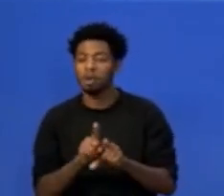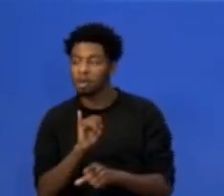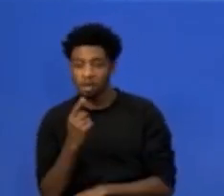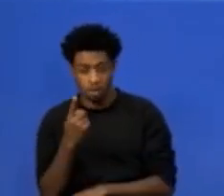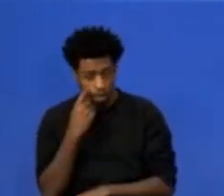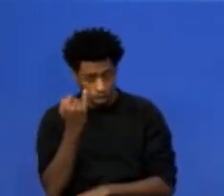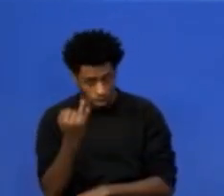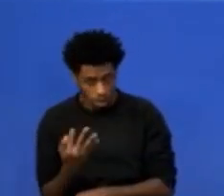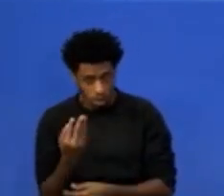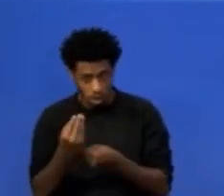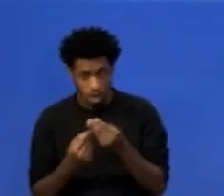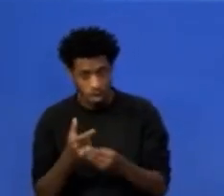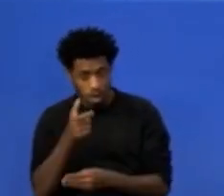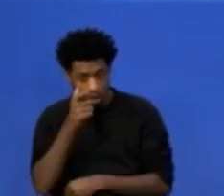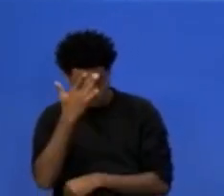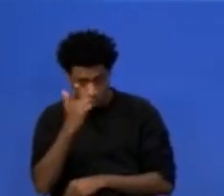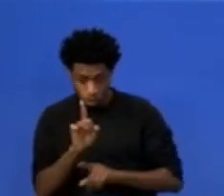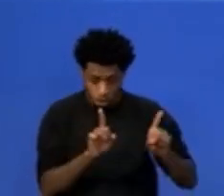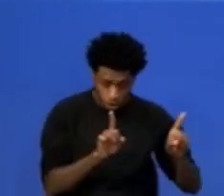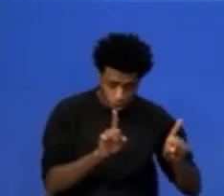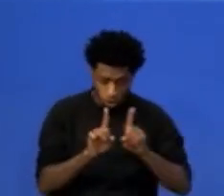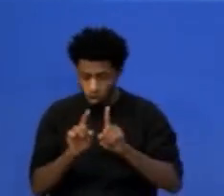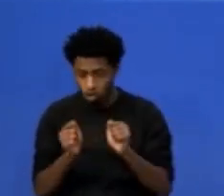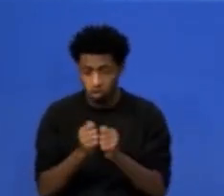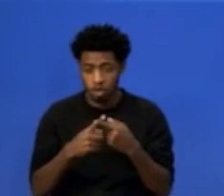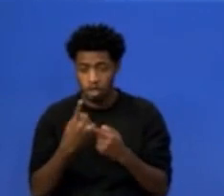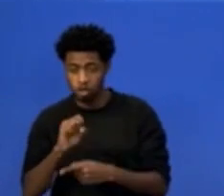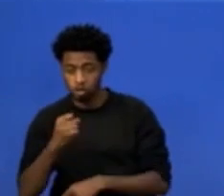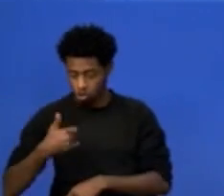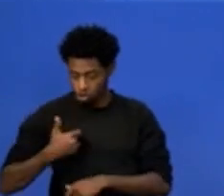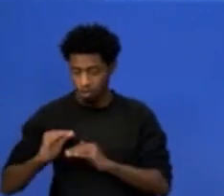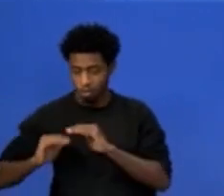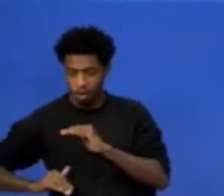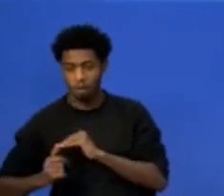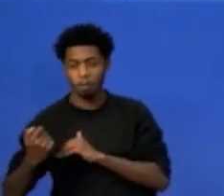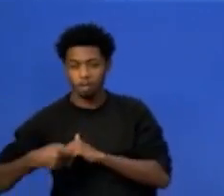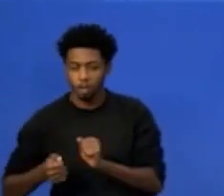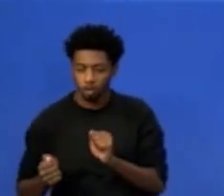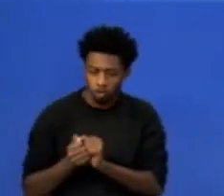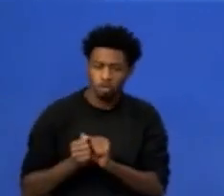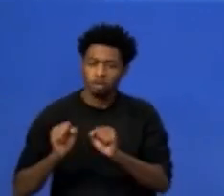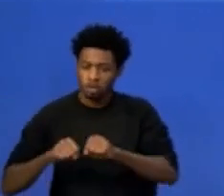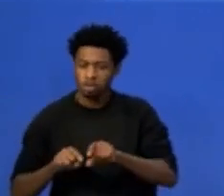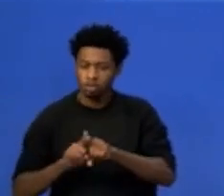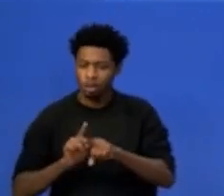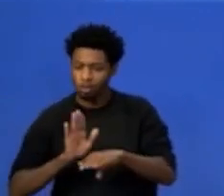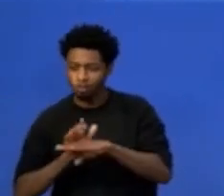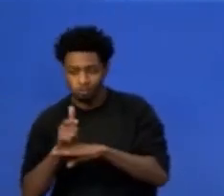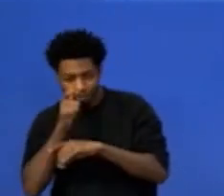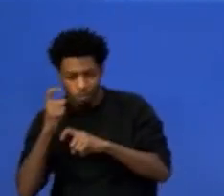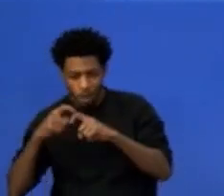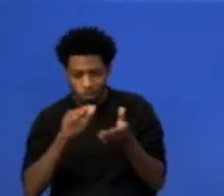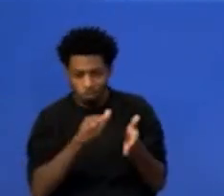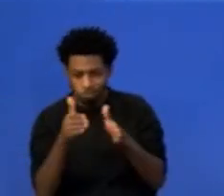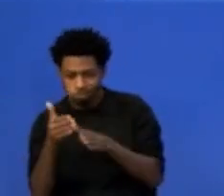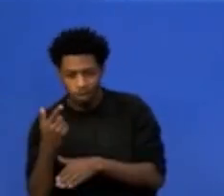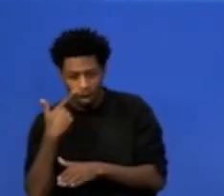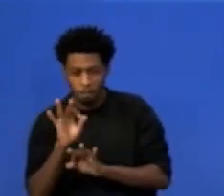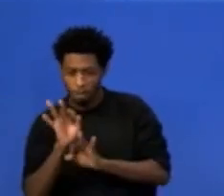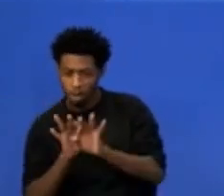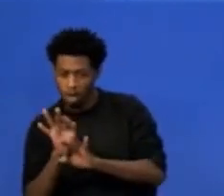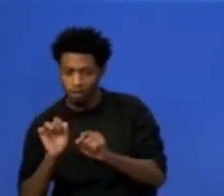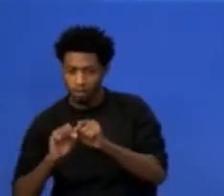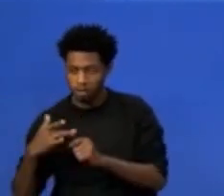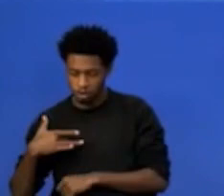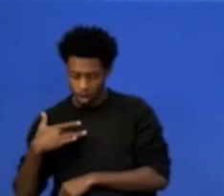também sobre os acompanhantes, porque menores de 18 anos precisam sim de um acompanhante. Então, o plano